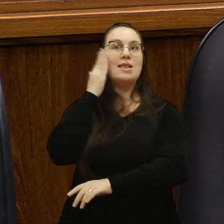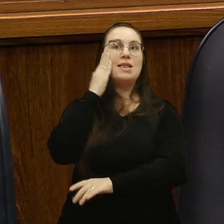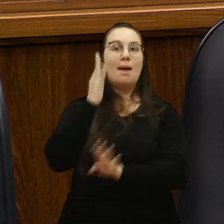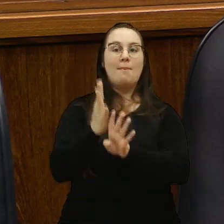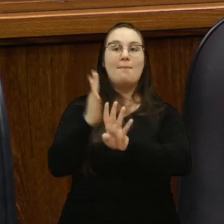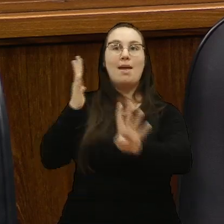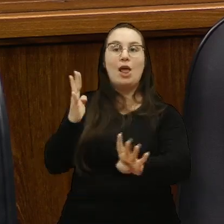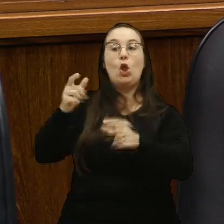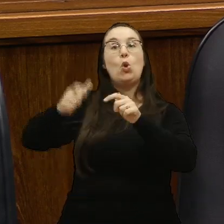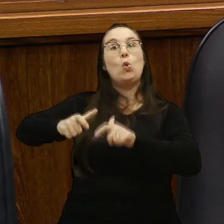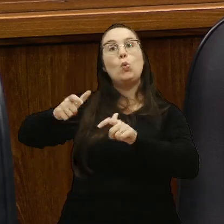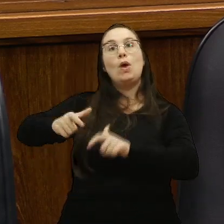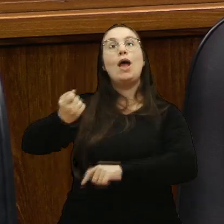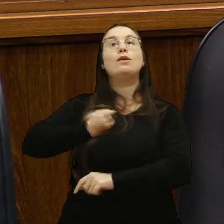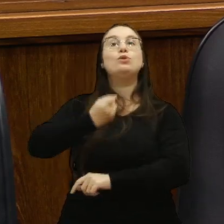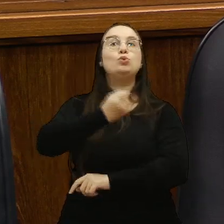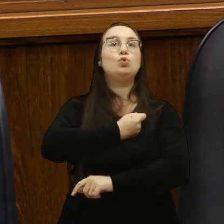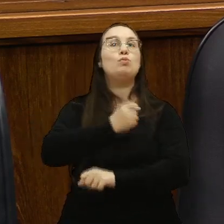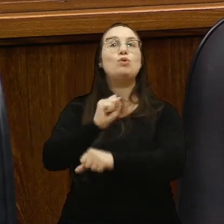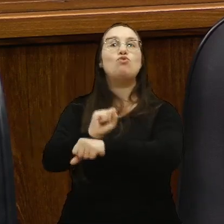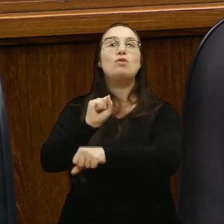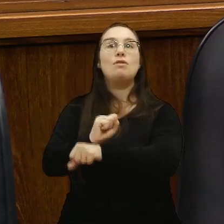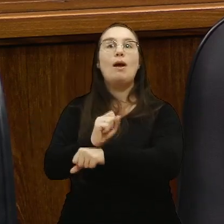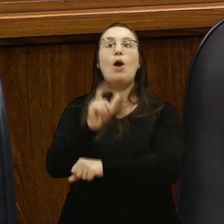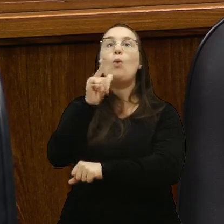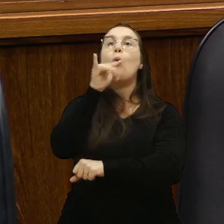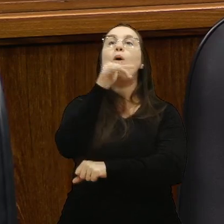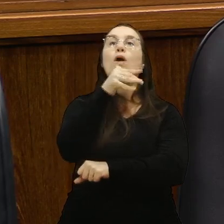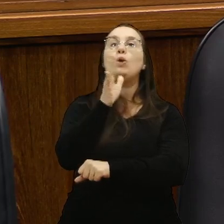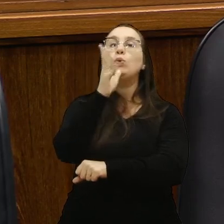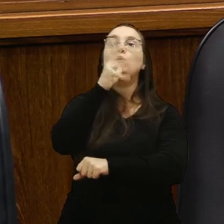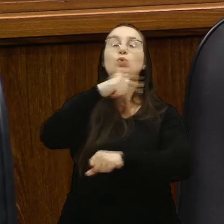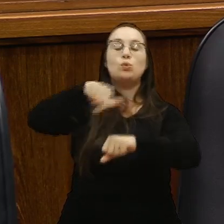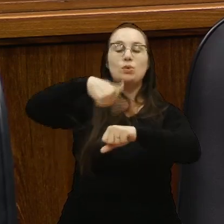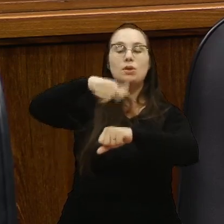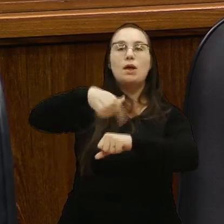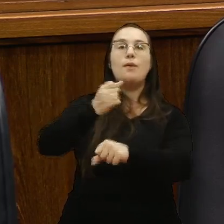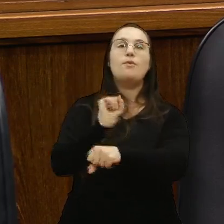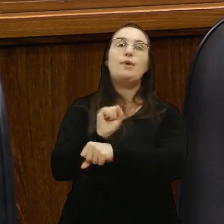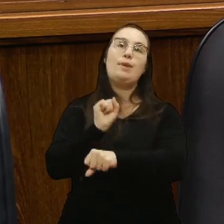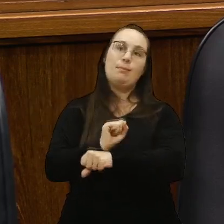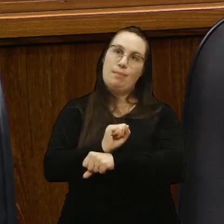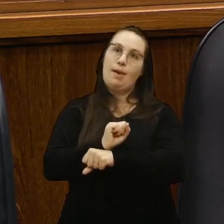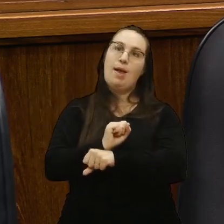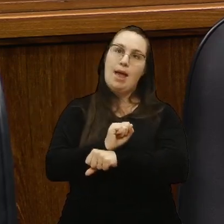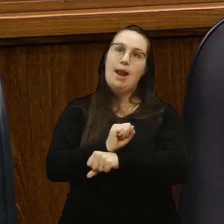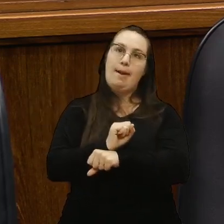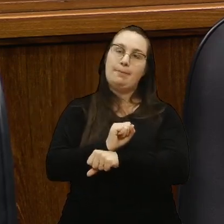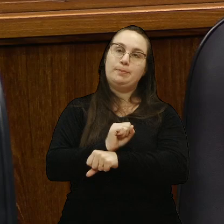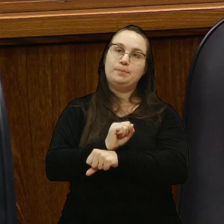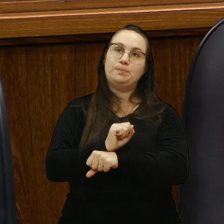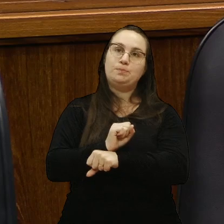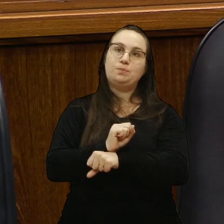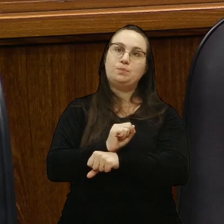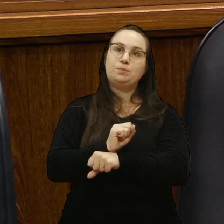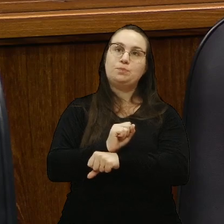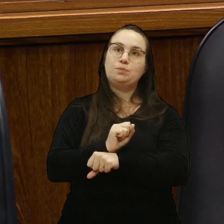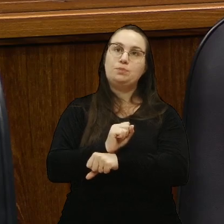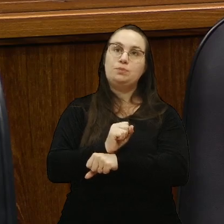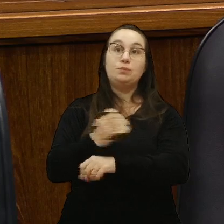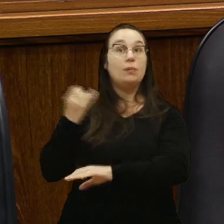local na fila, é saber qual tempo ainda é o tempo de espera que cabe a ela. Então,